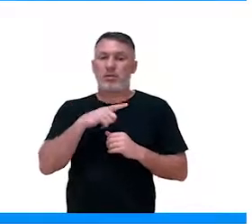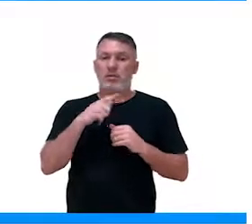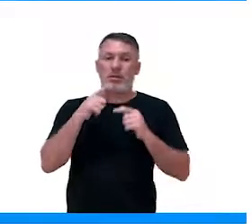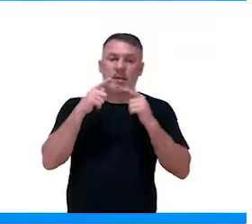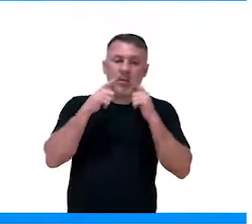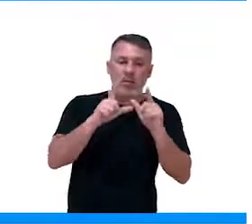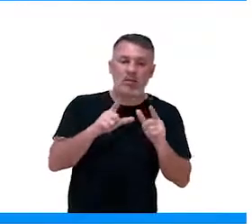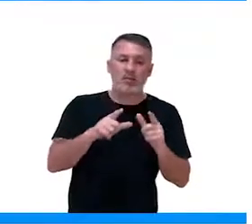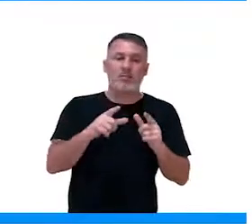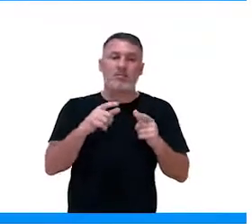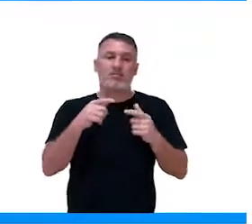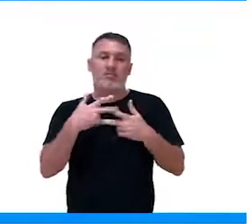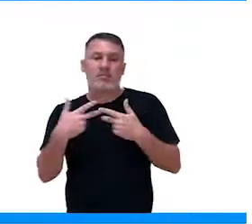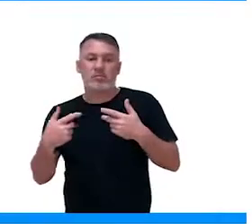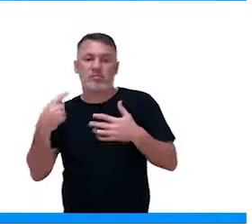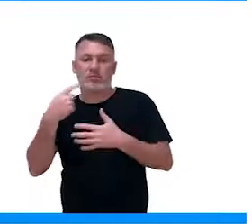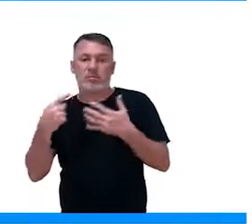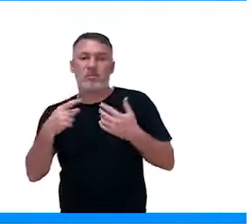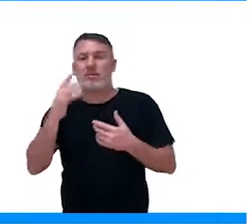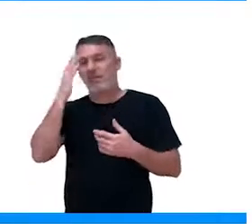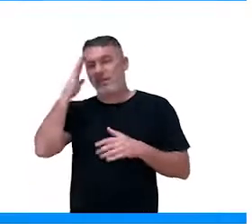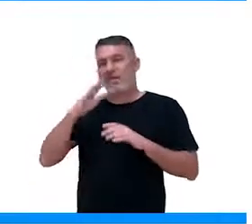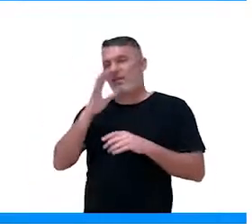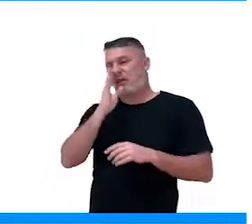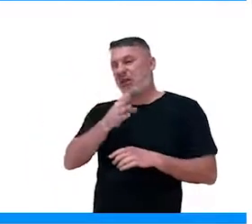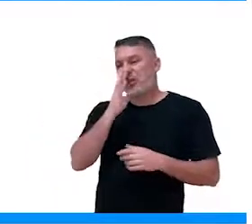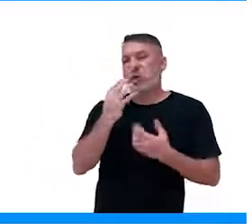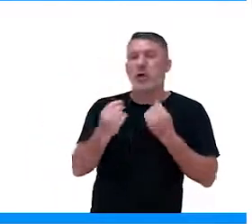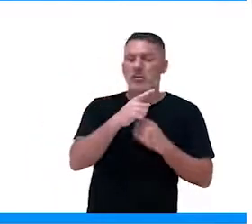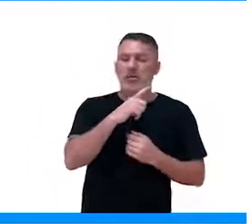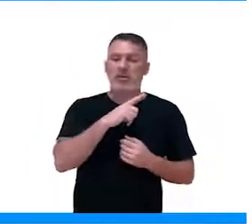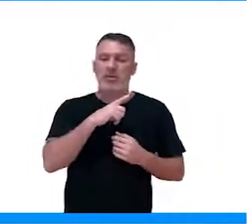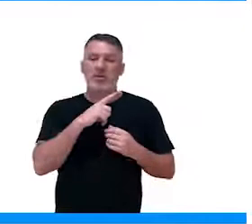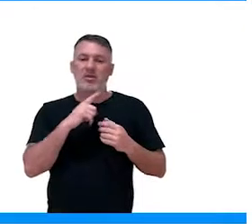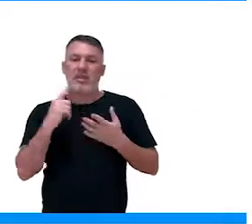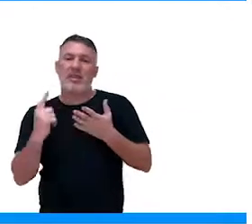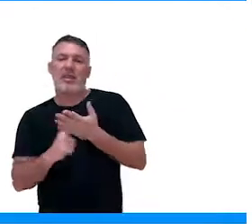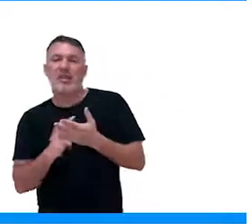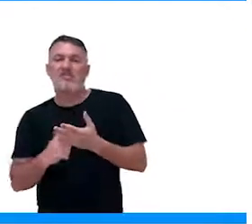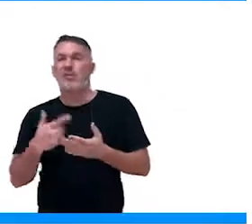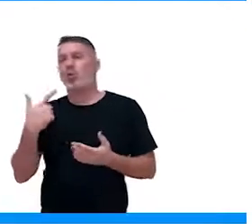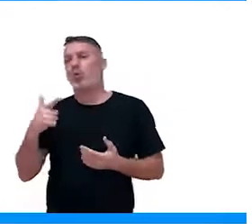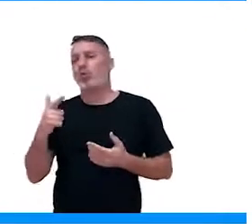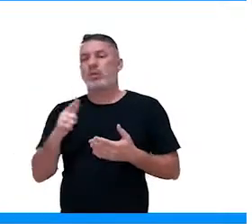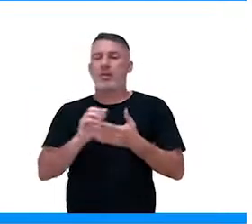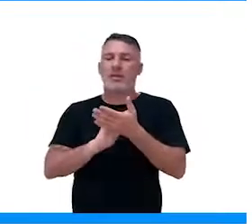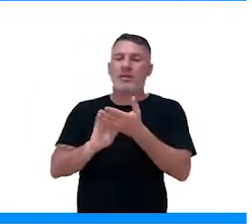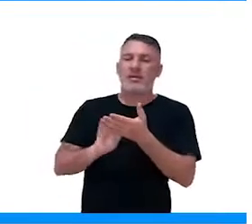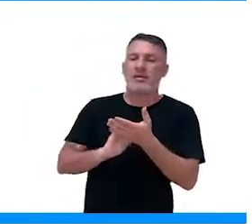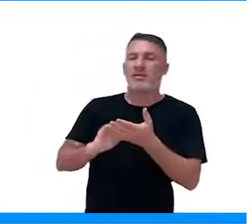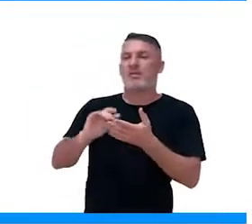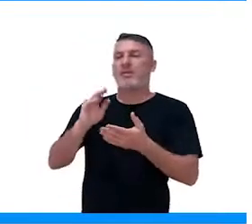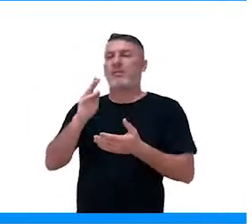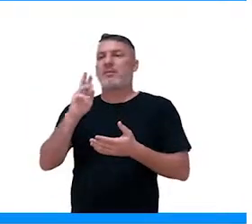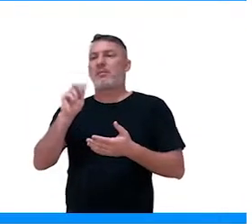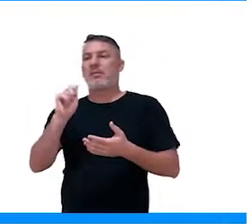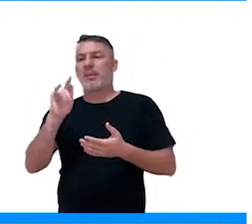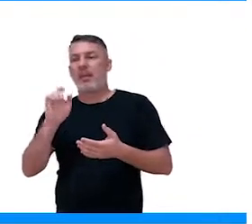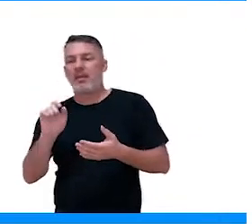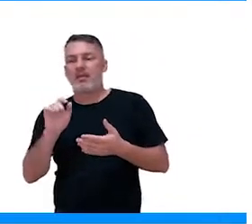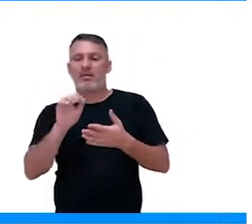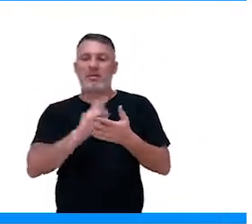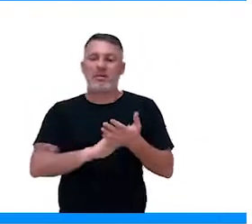suas peculiaridades. Infelizmente a gente sabe que tem muita crítica, né, sobre muitos livros que ainda não são escritos em